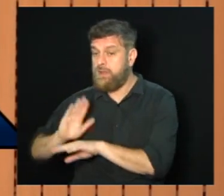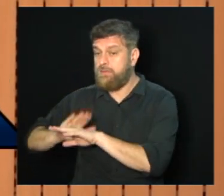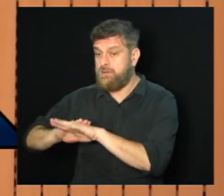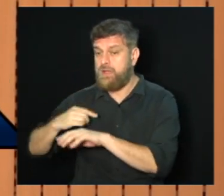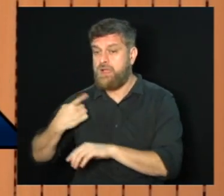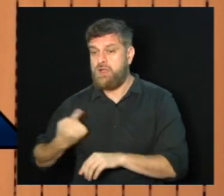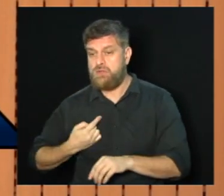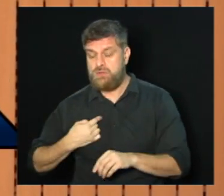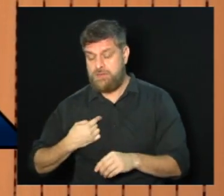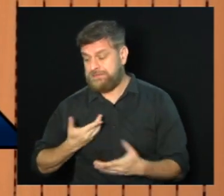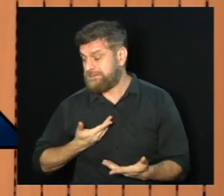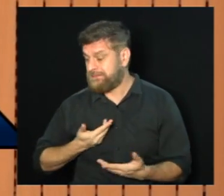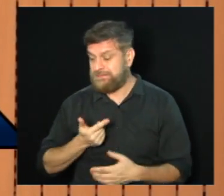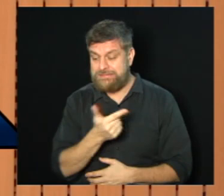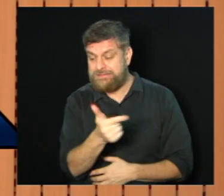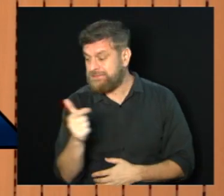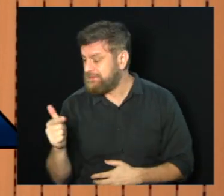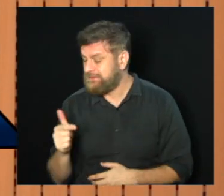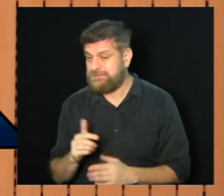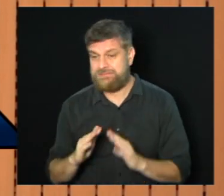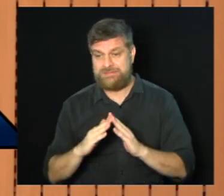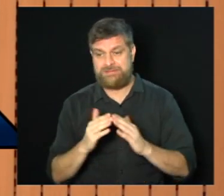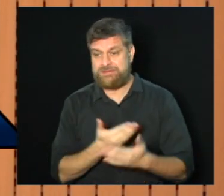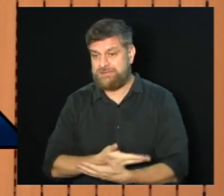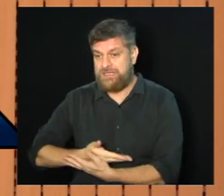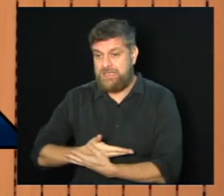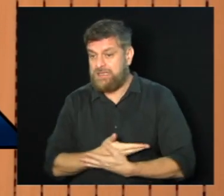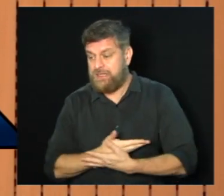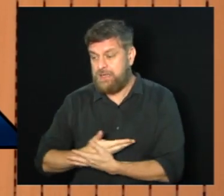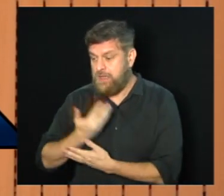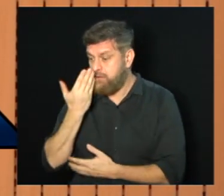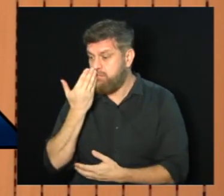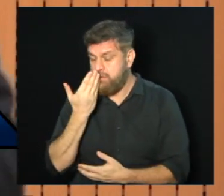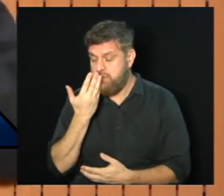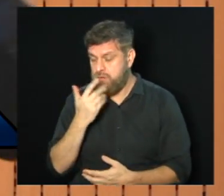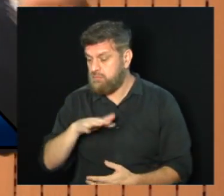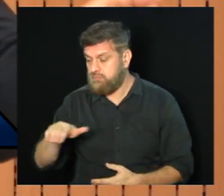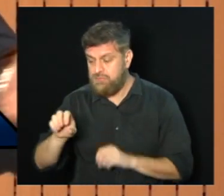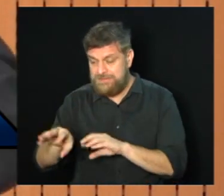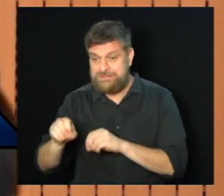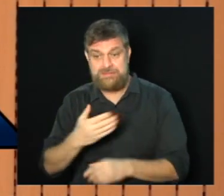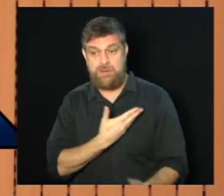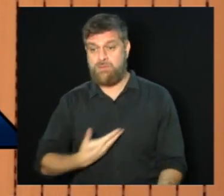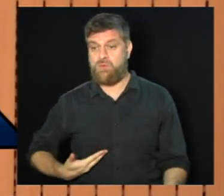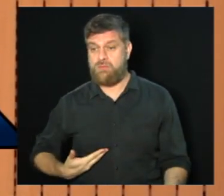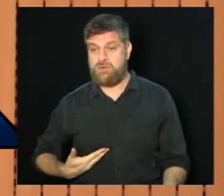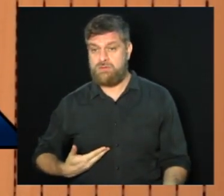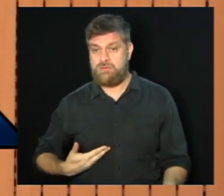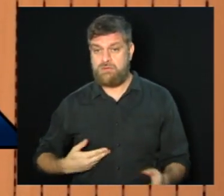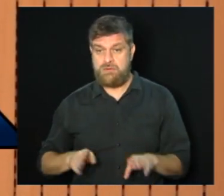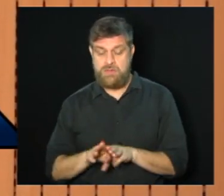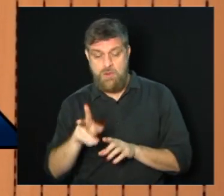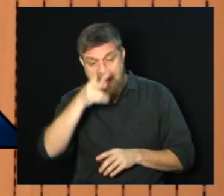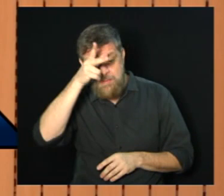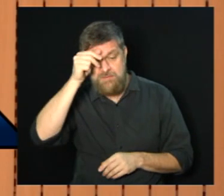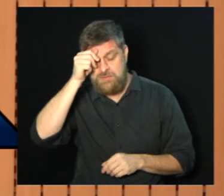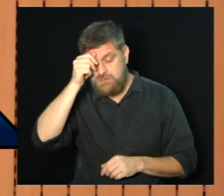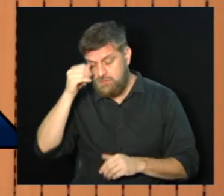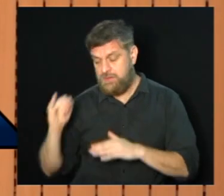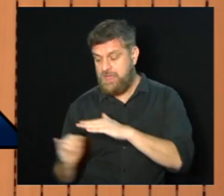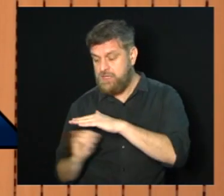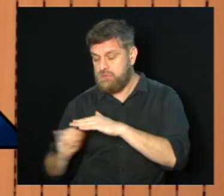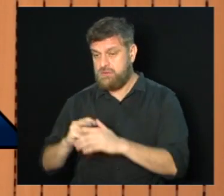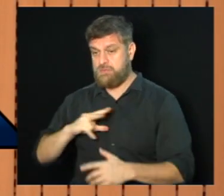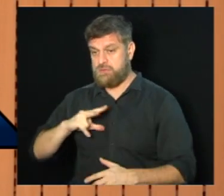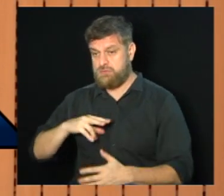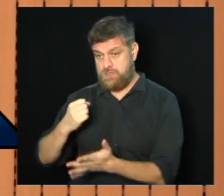não havendo vaga suficientemente na rede pública municipal, de poder contratar, então, as instituições